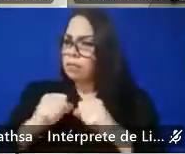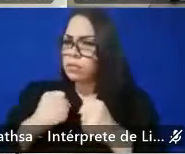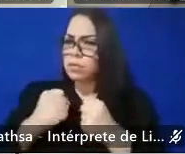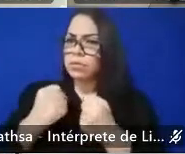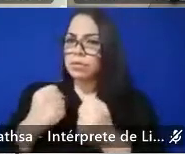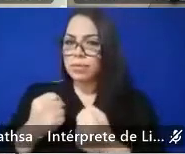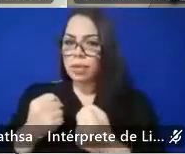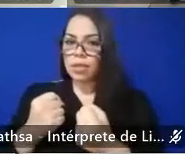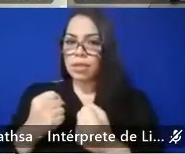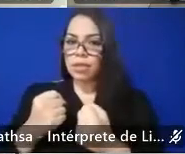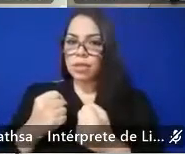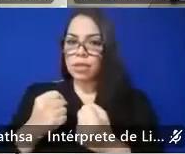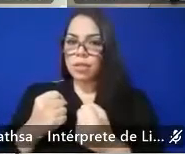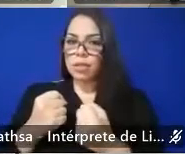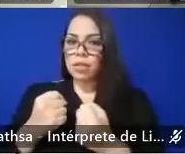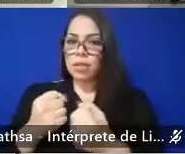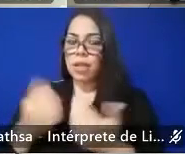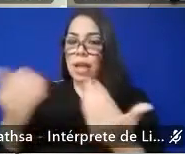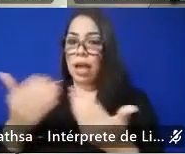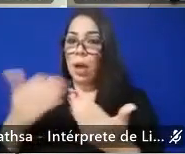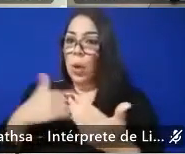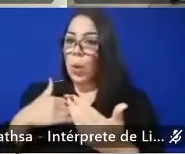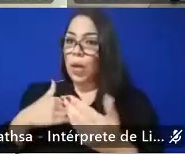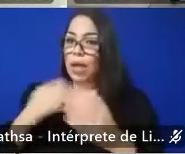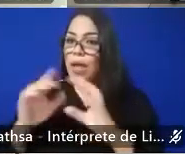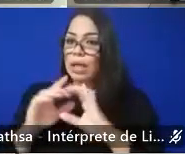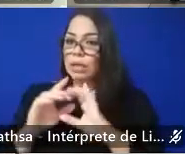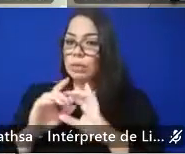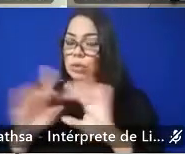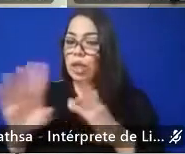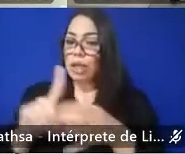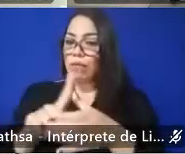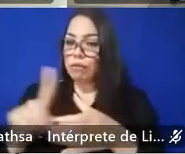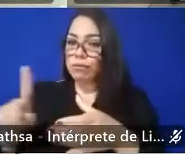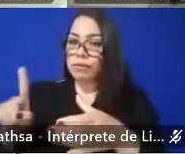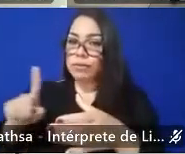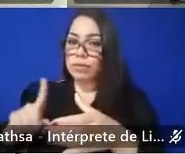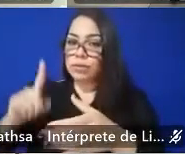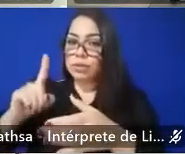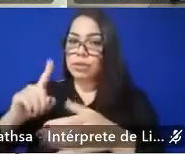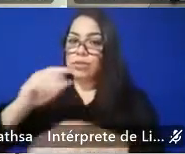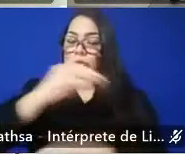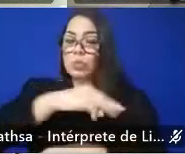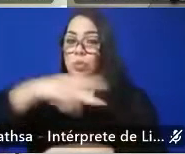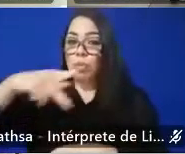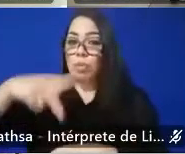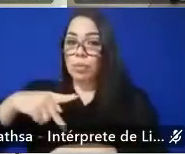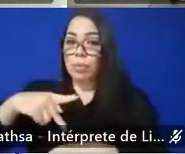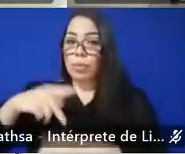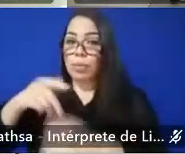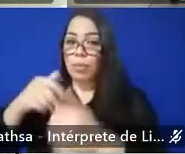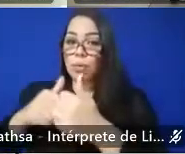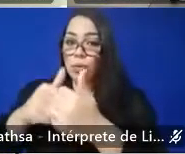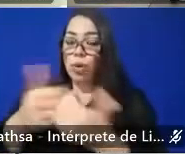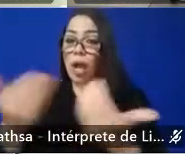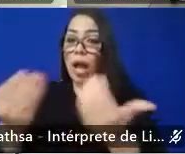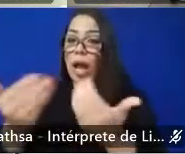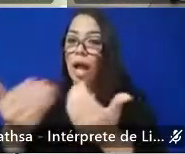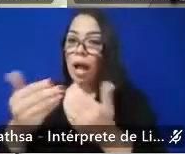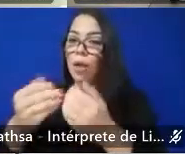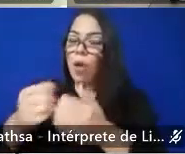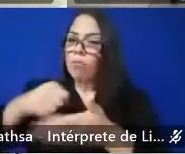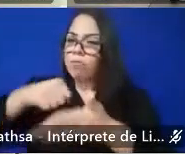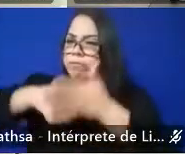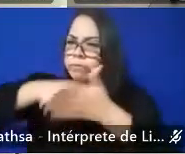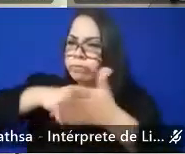eu deixo a corregedoria-geral do Ministério Público que segue Altaneira sobre as mal usadas do novo corregedor